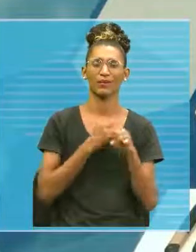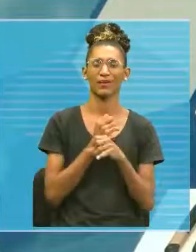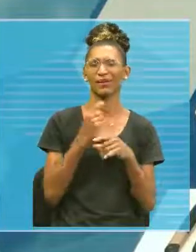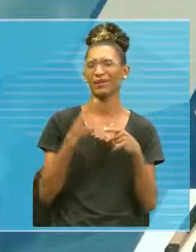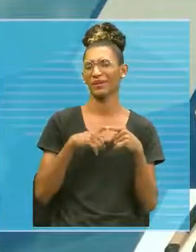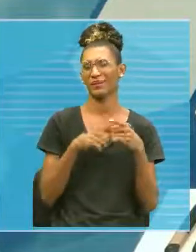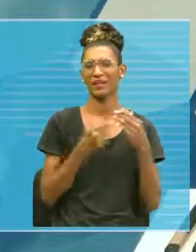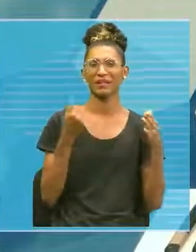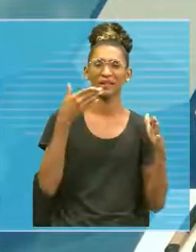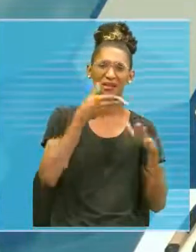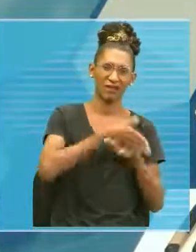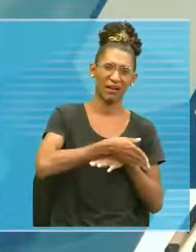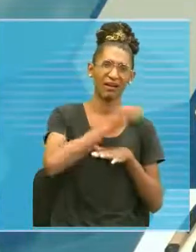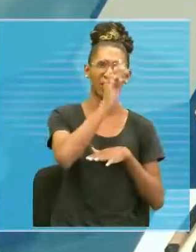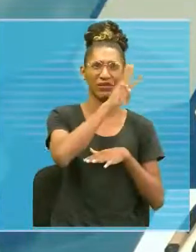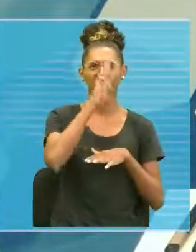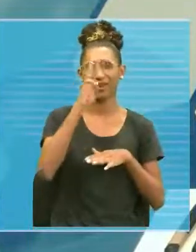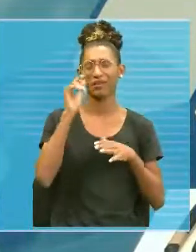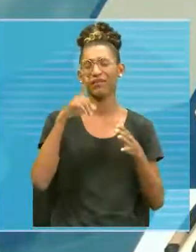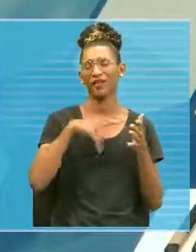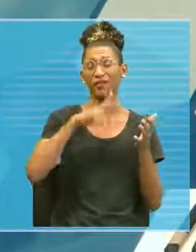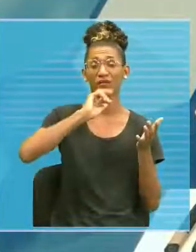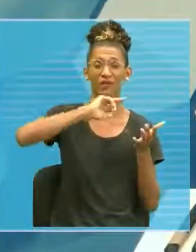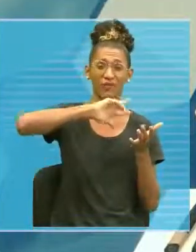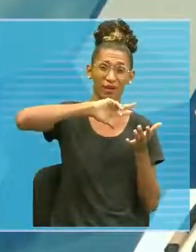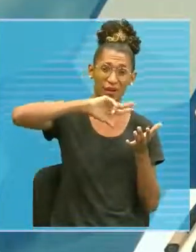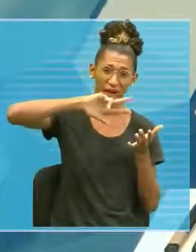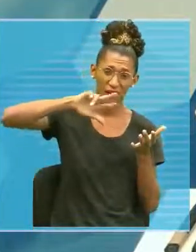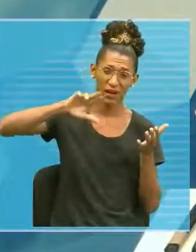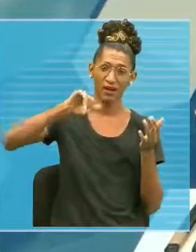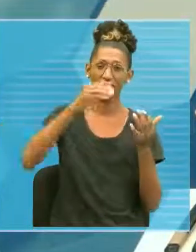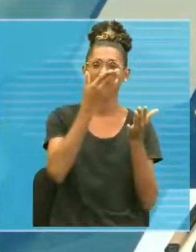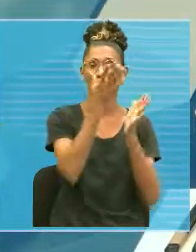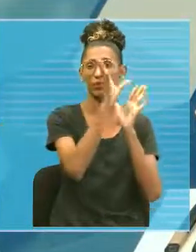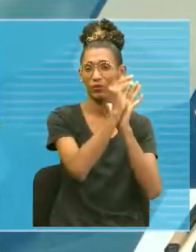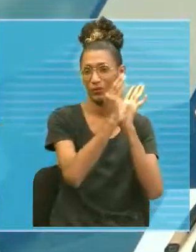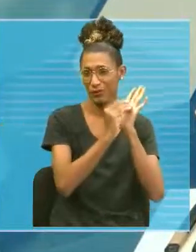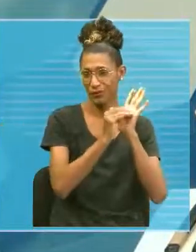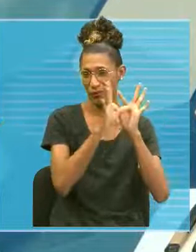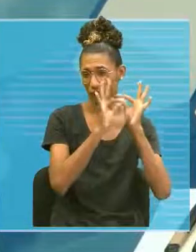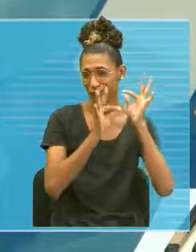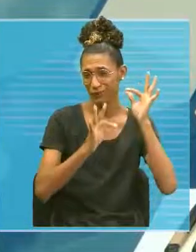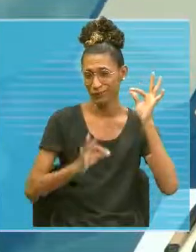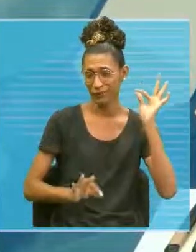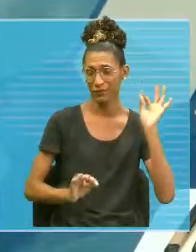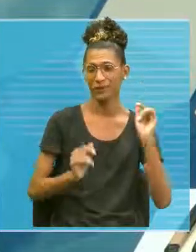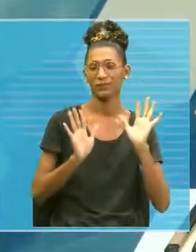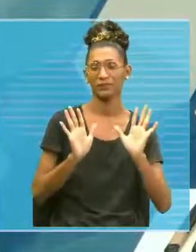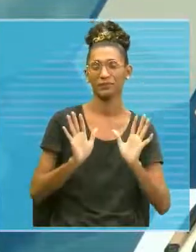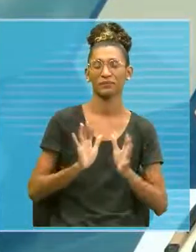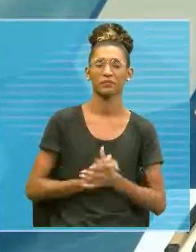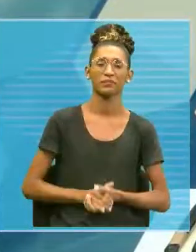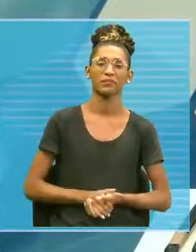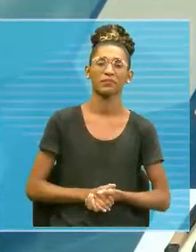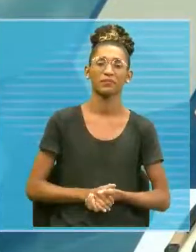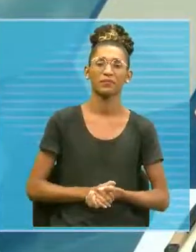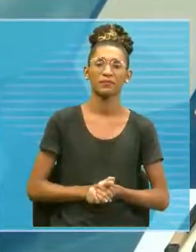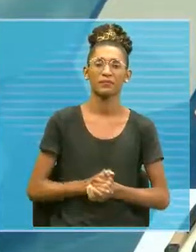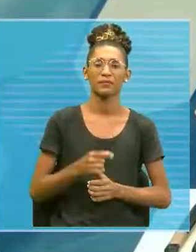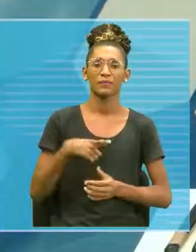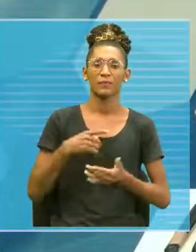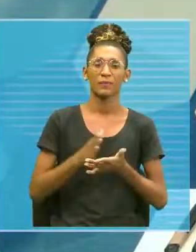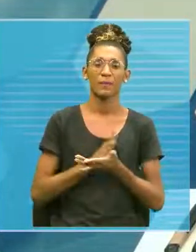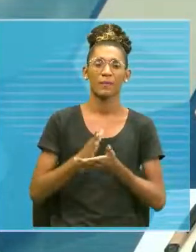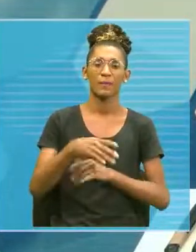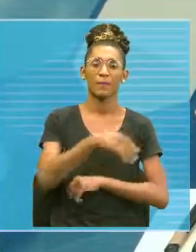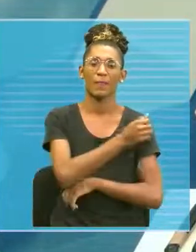o site são muitas aulas enfim fiquem à vontade é para se organizarem tá Tem um pessoal que assistir aula